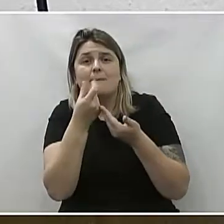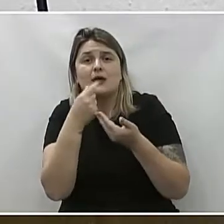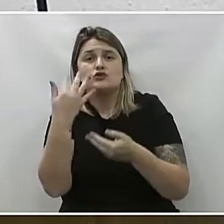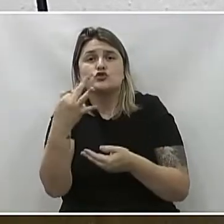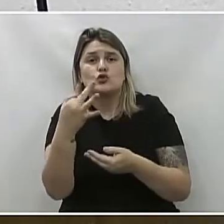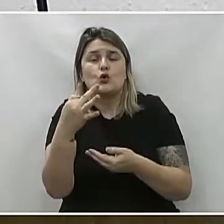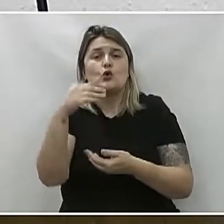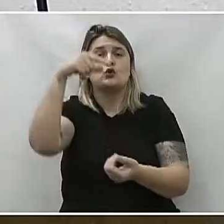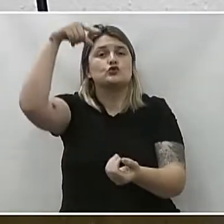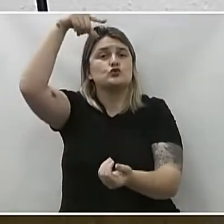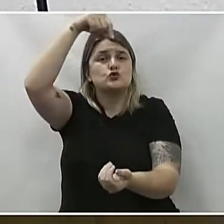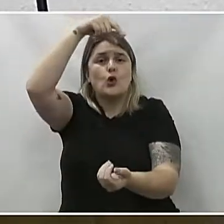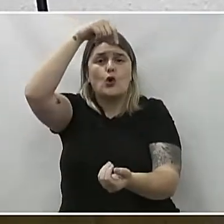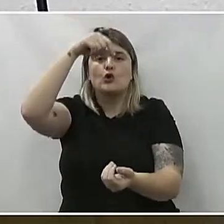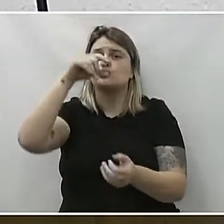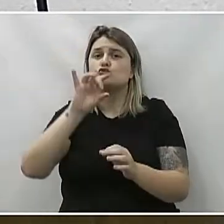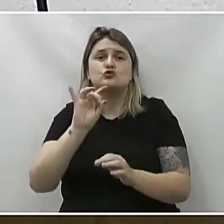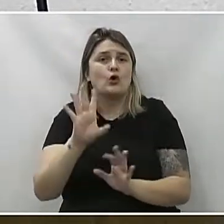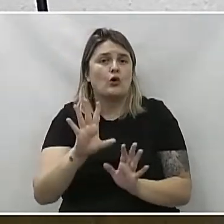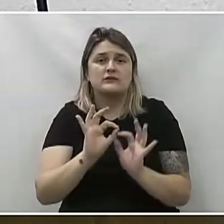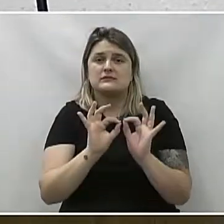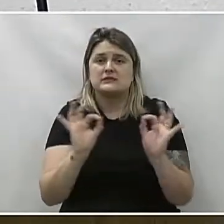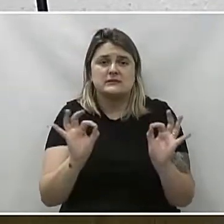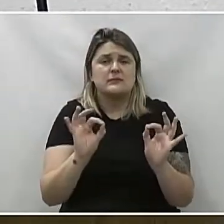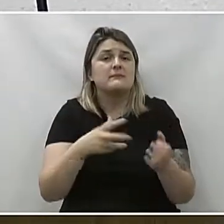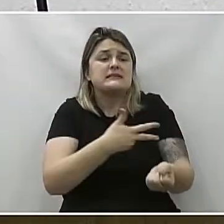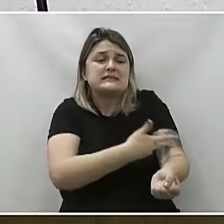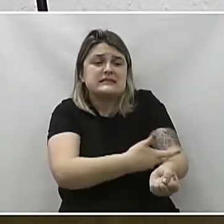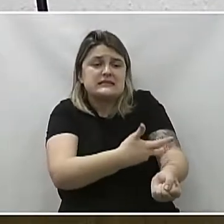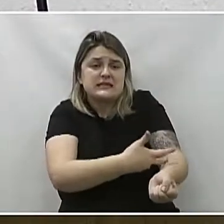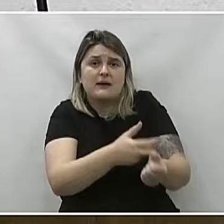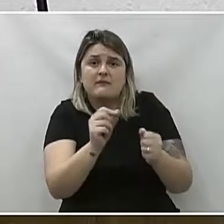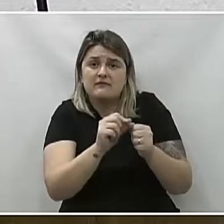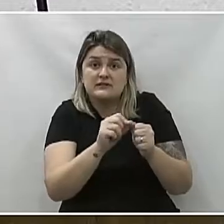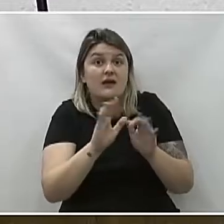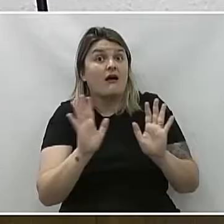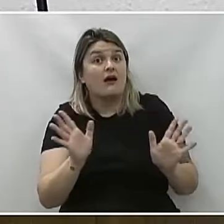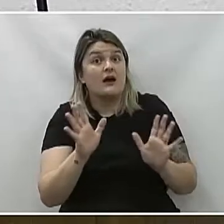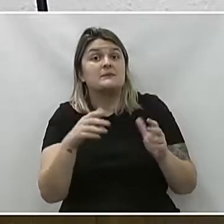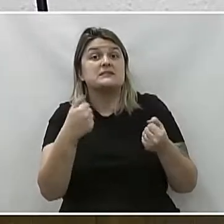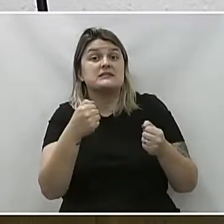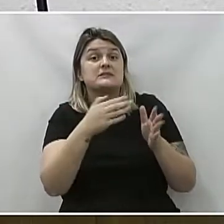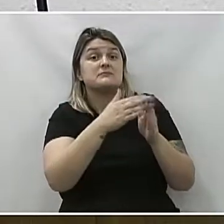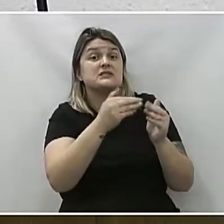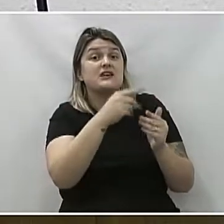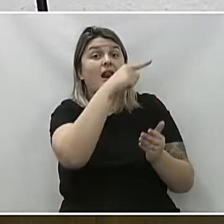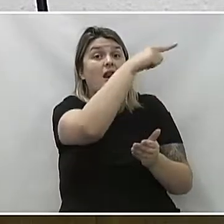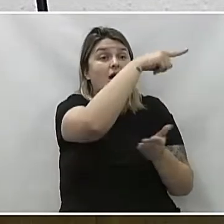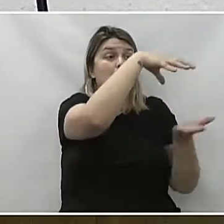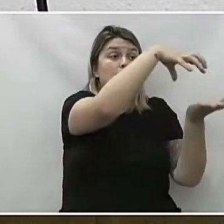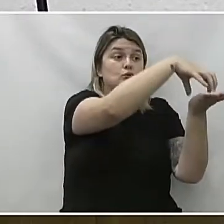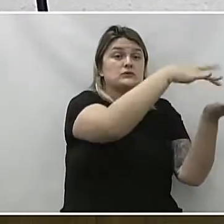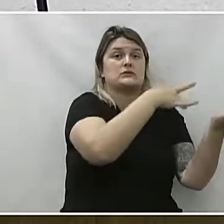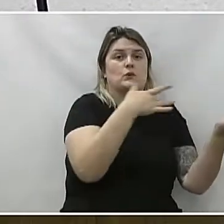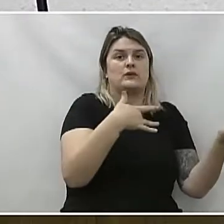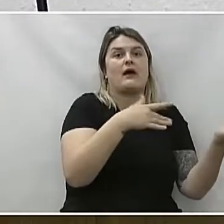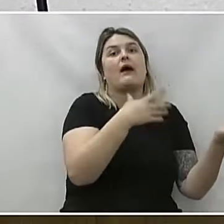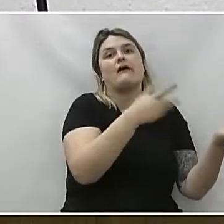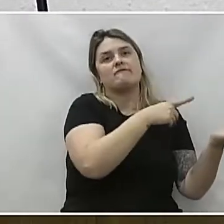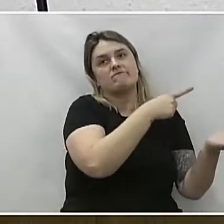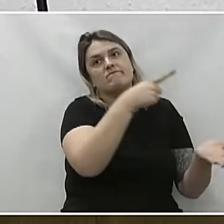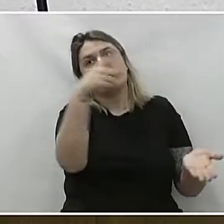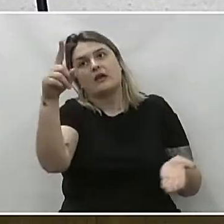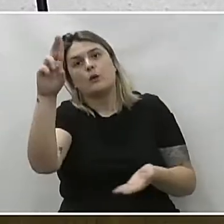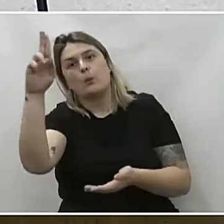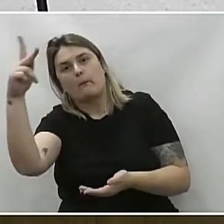sorinho e tchau. Falei os exames que ele está para fazer. Exame é no posto. Aí você chega no posto, eles dizem, volta para a